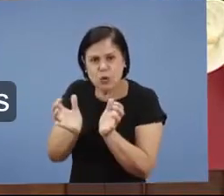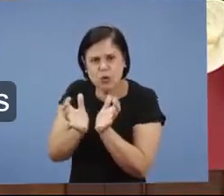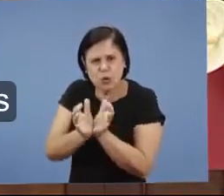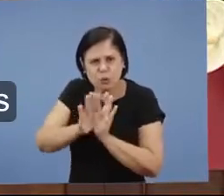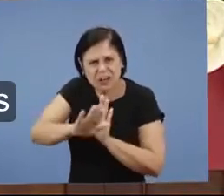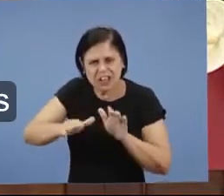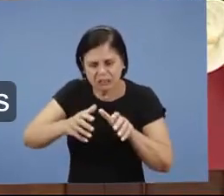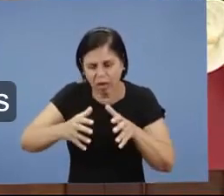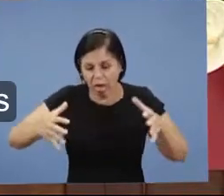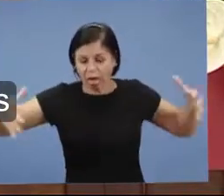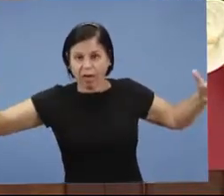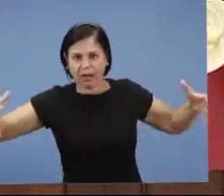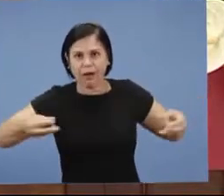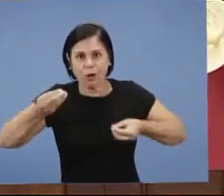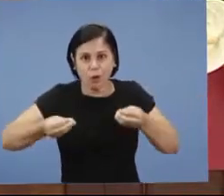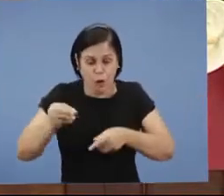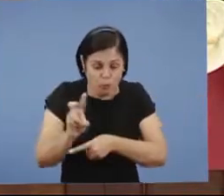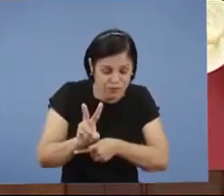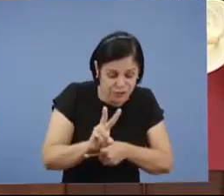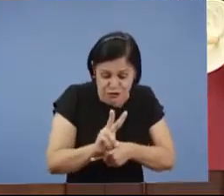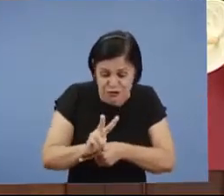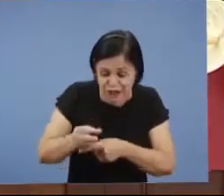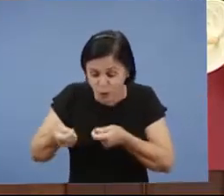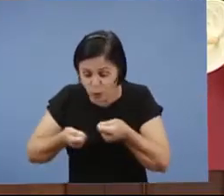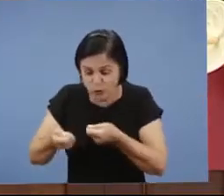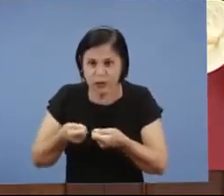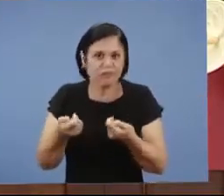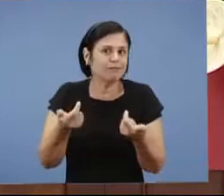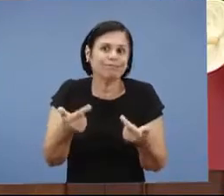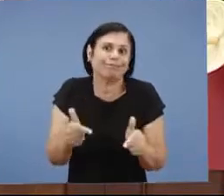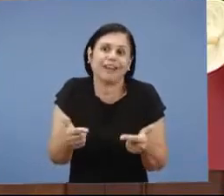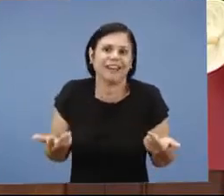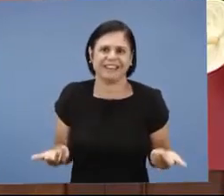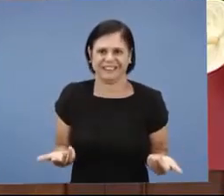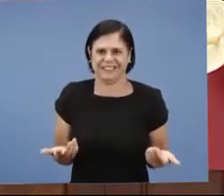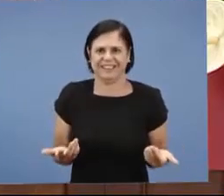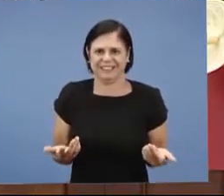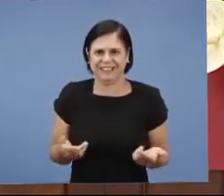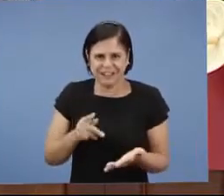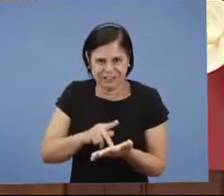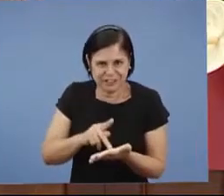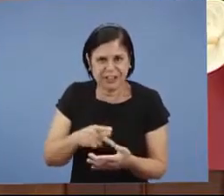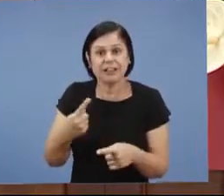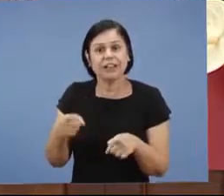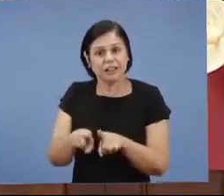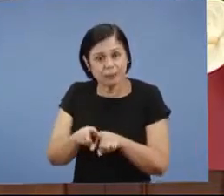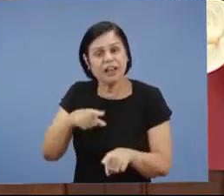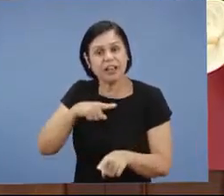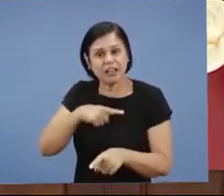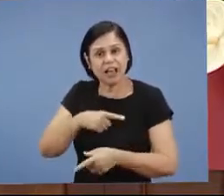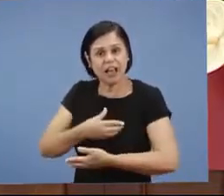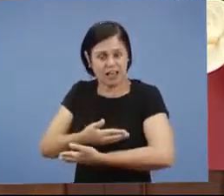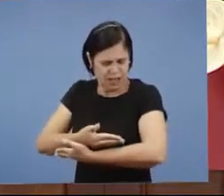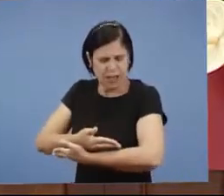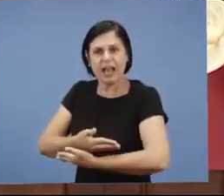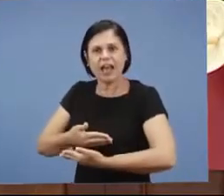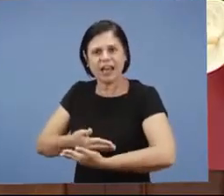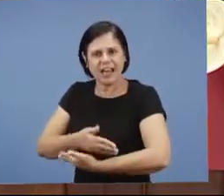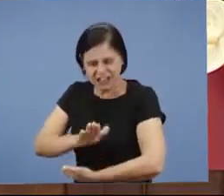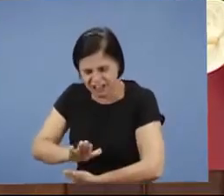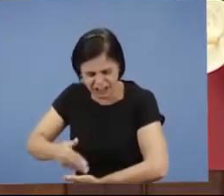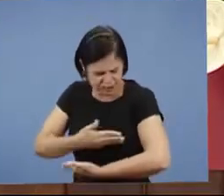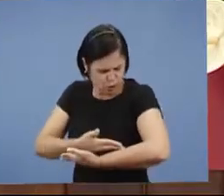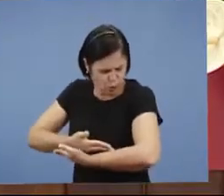tenham atividades pertinentes às idades deles. Aqueles de colo, aqueles um pouco maiores, outros um